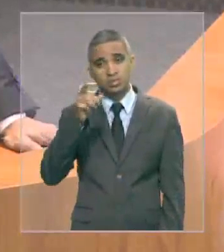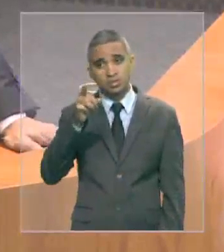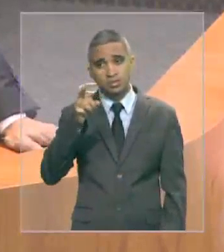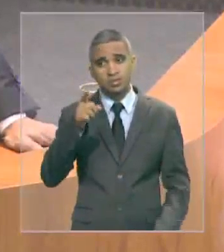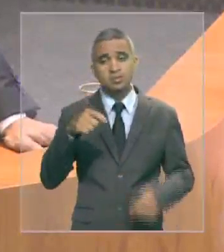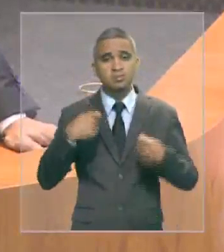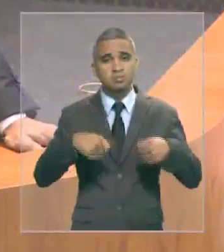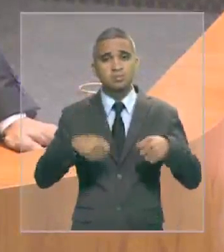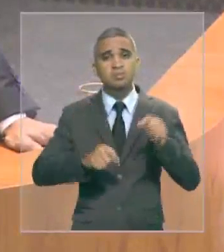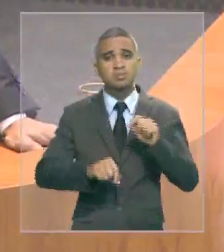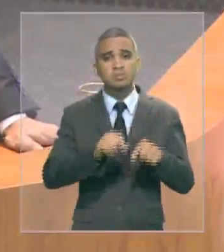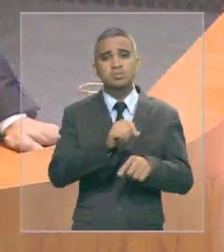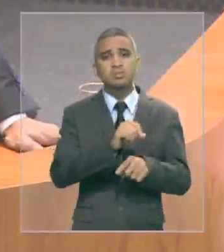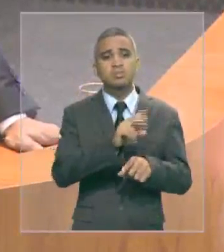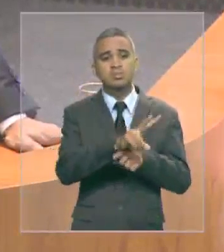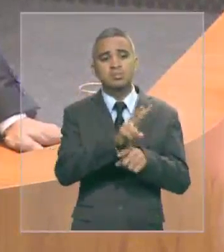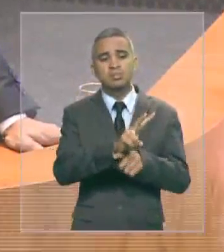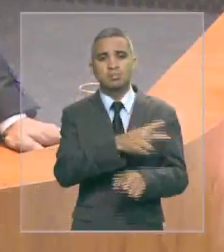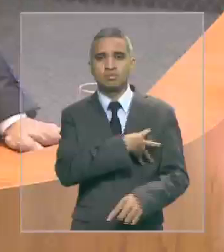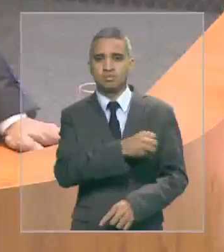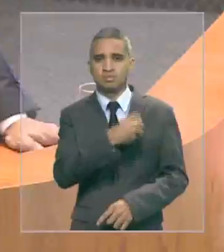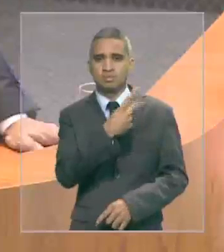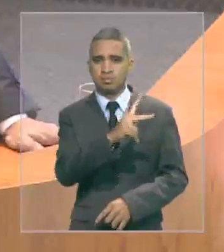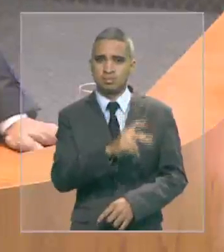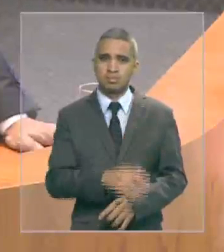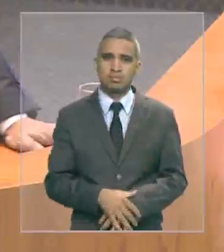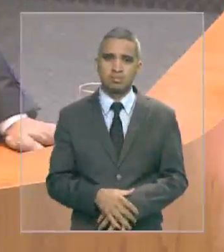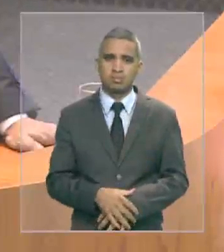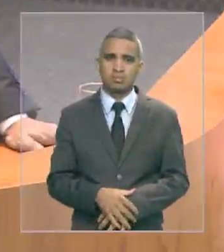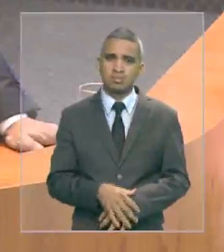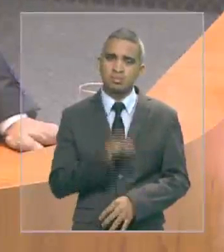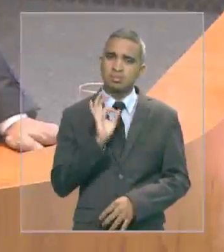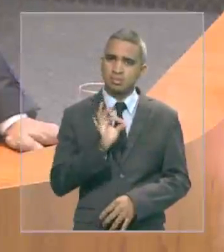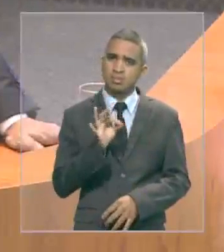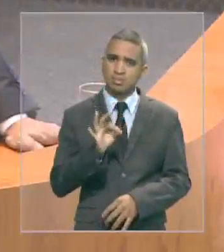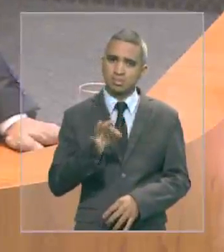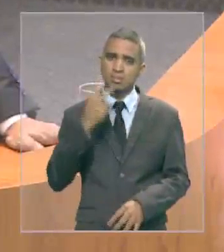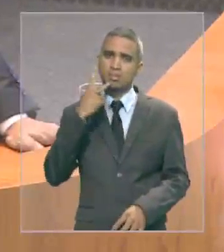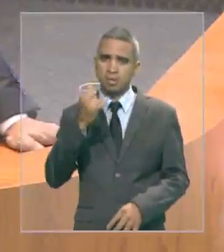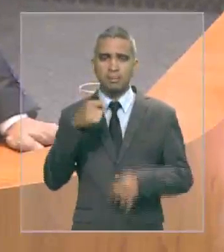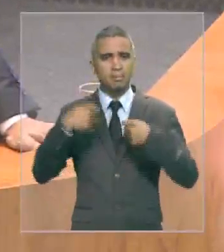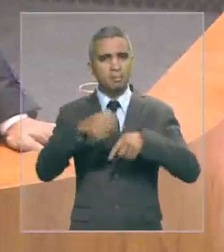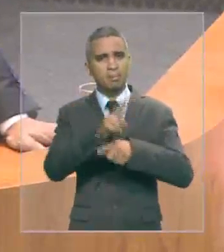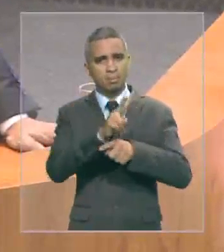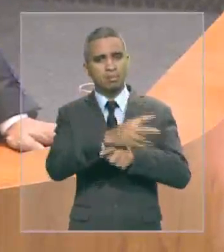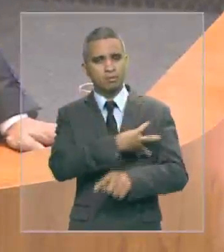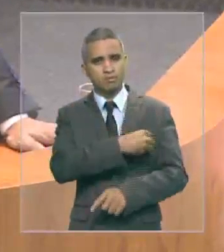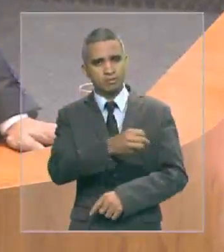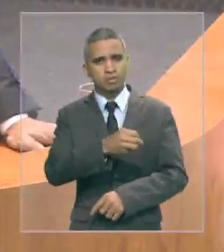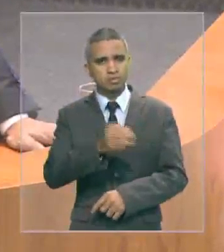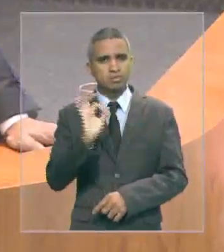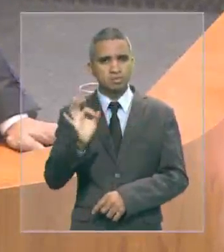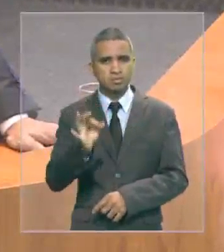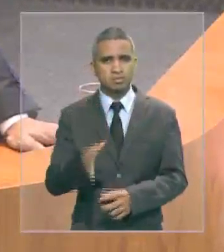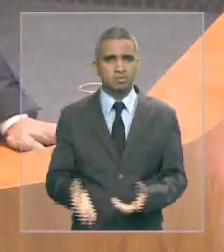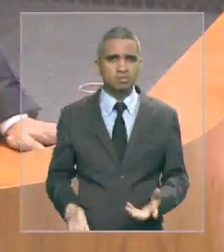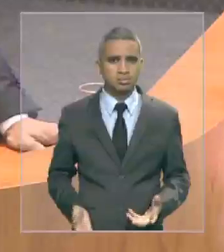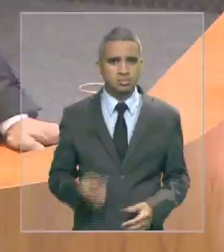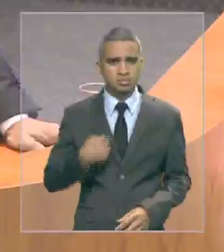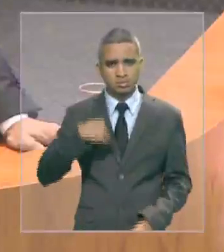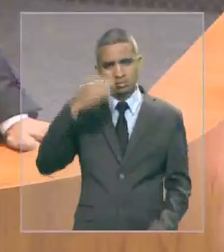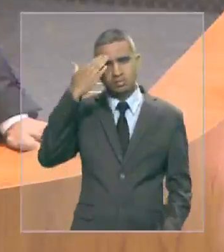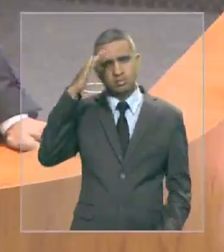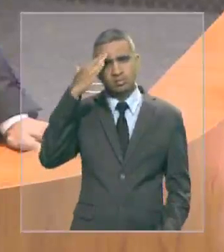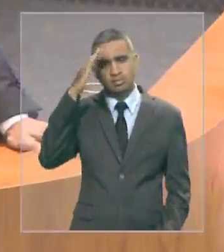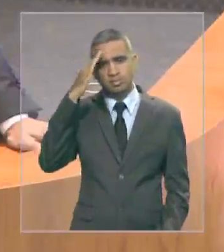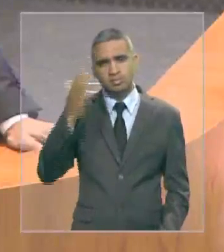de um pai para com o filho. Quem não faria isso? Quem não faria isso? É perfeitamente